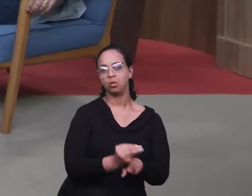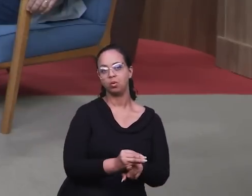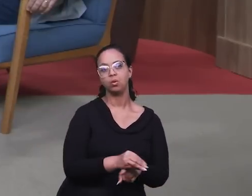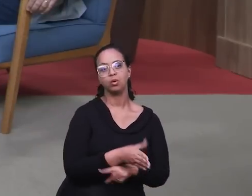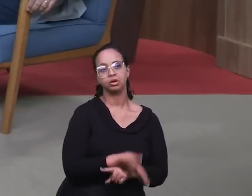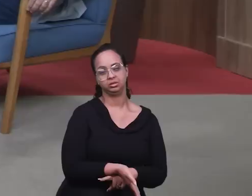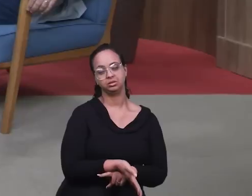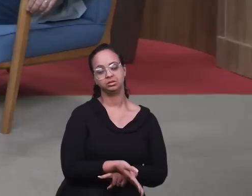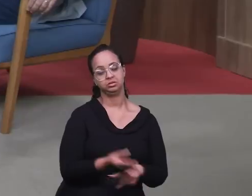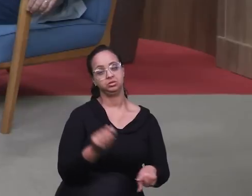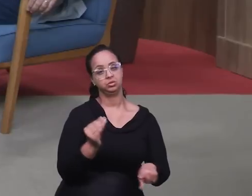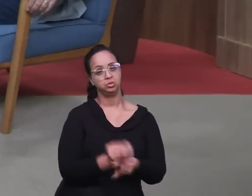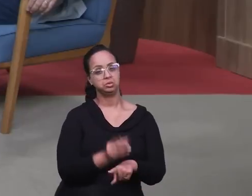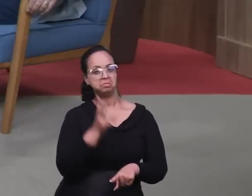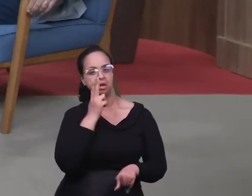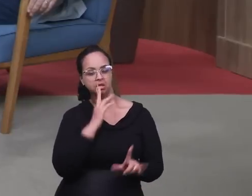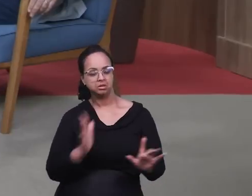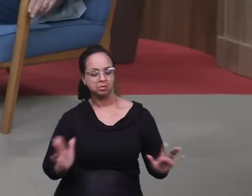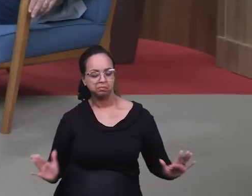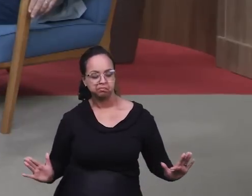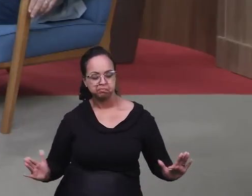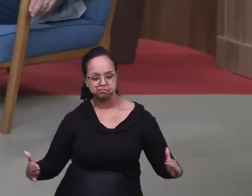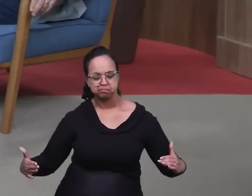cuida das ovelhas no seu aprisco.